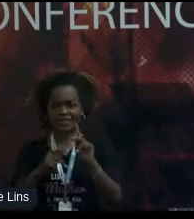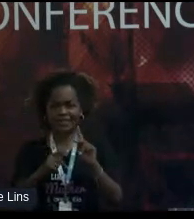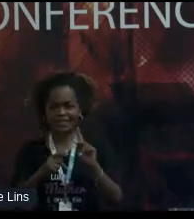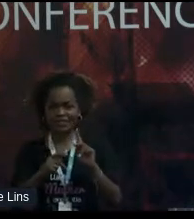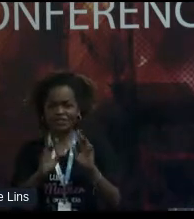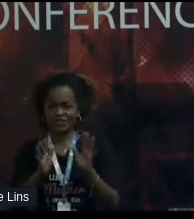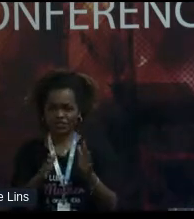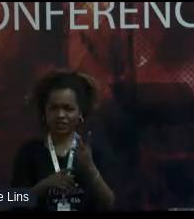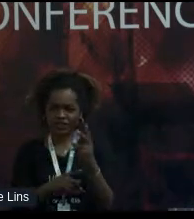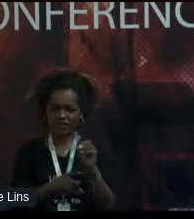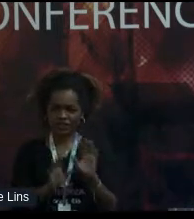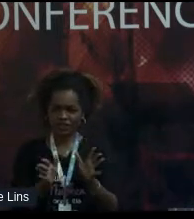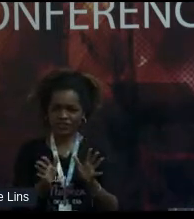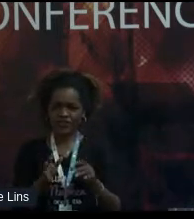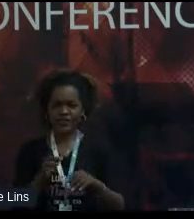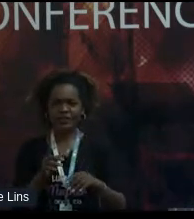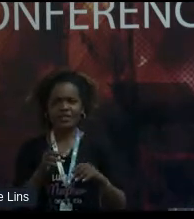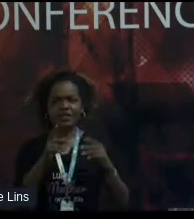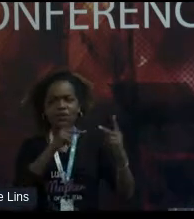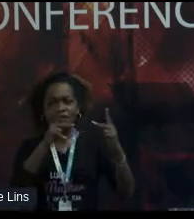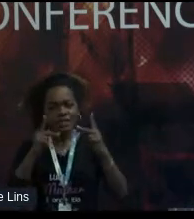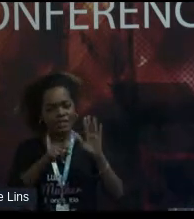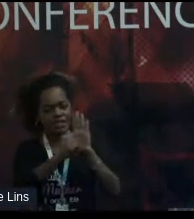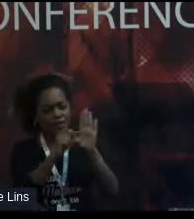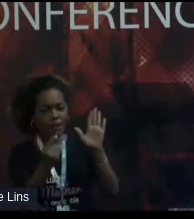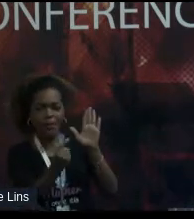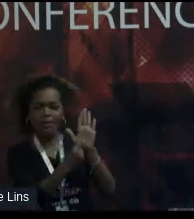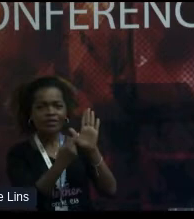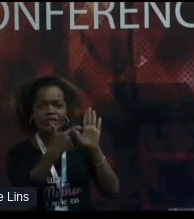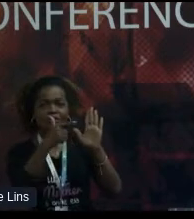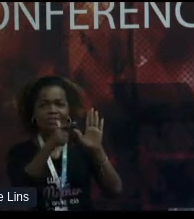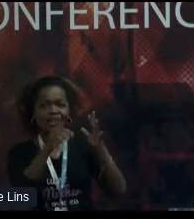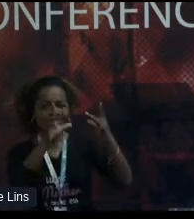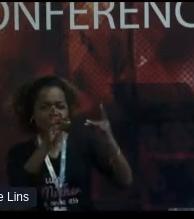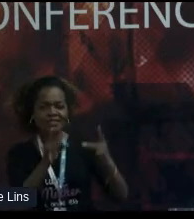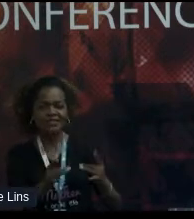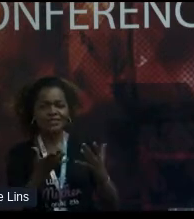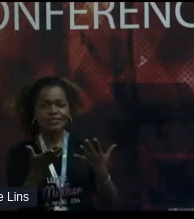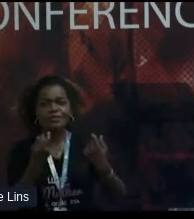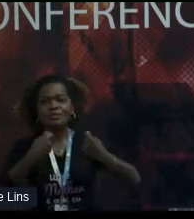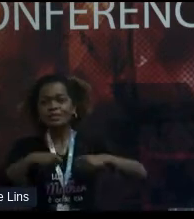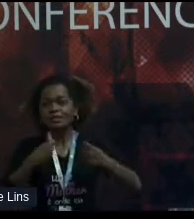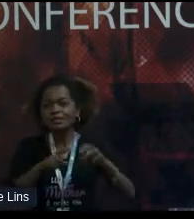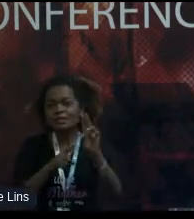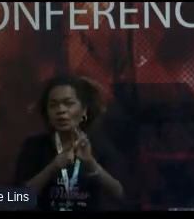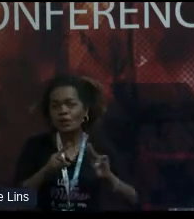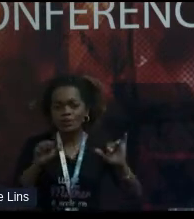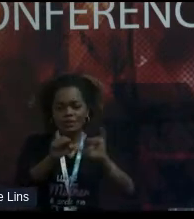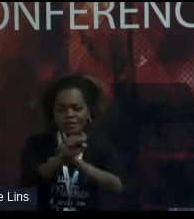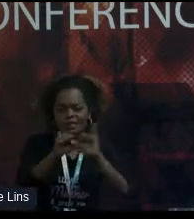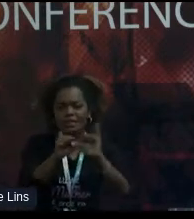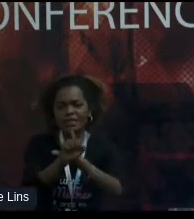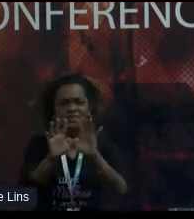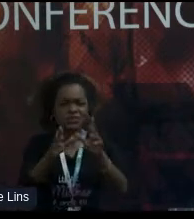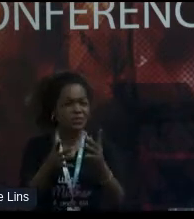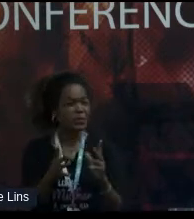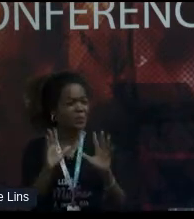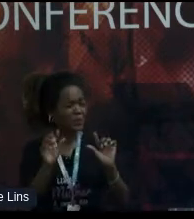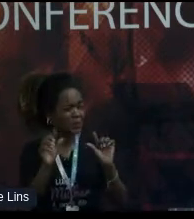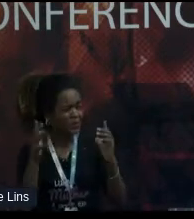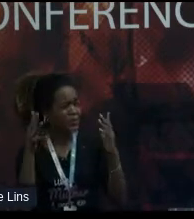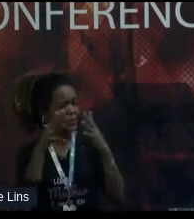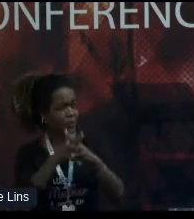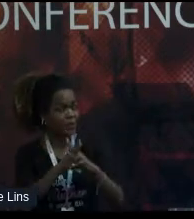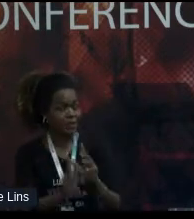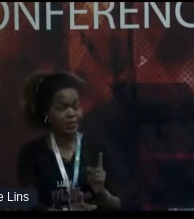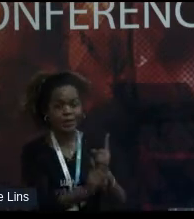botão, exigindo muitas vezes que se tenham que fazer um uso estratégico, um tanto complicado para encontrar um link ou